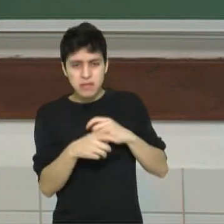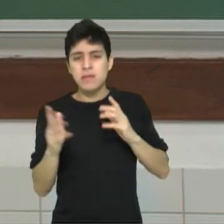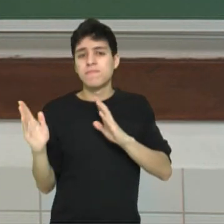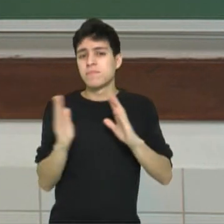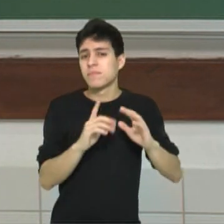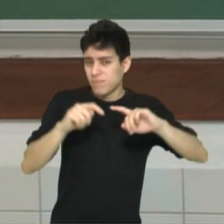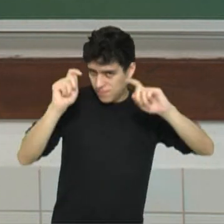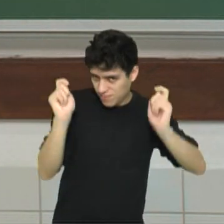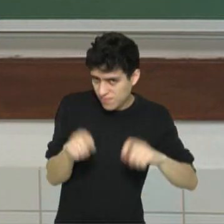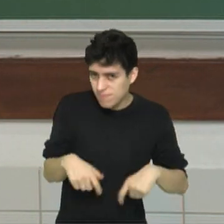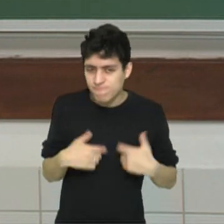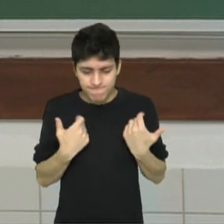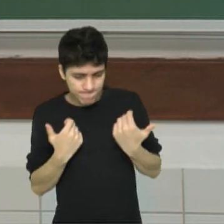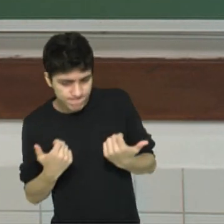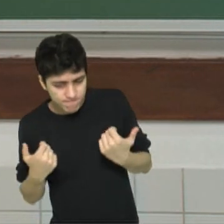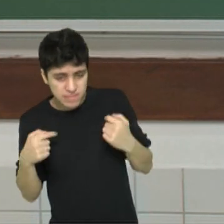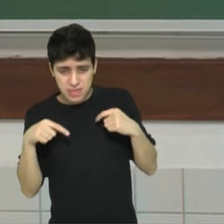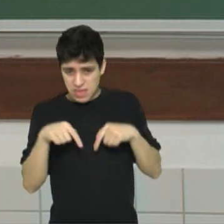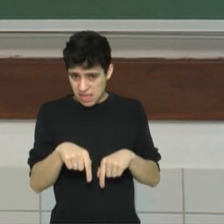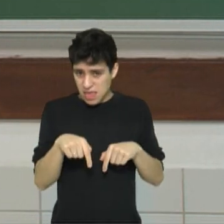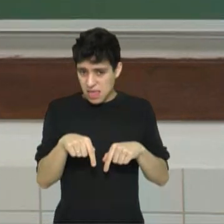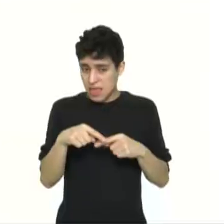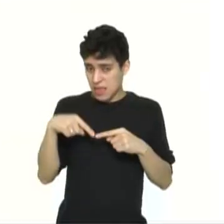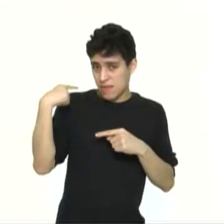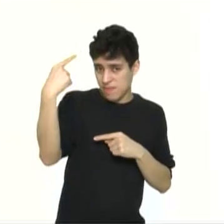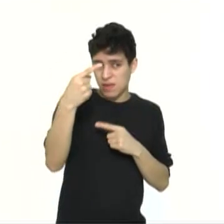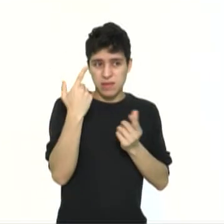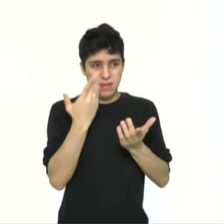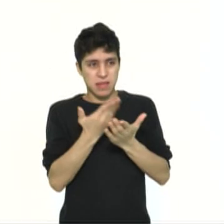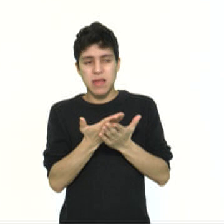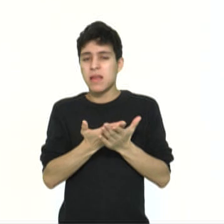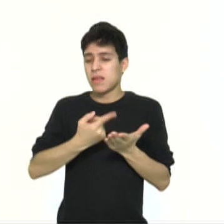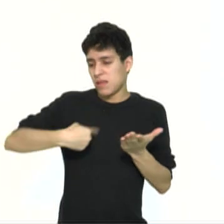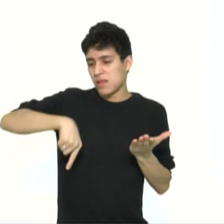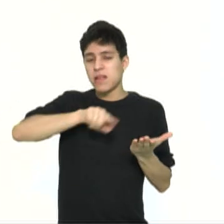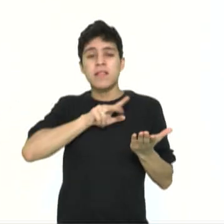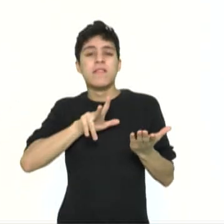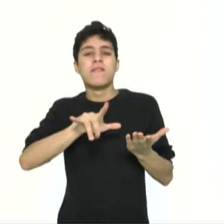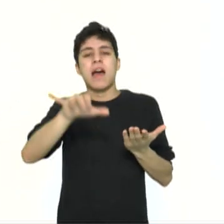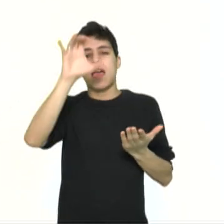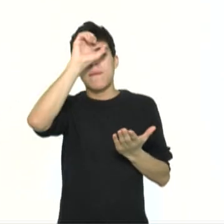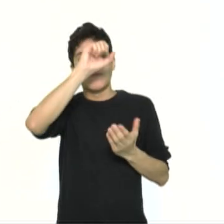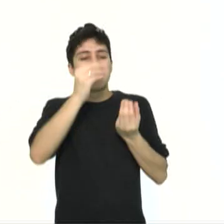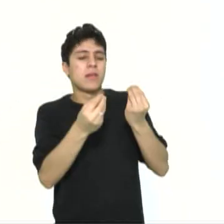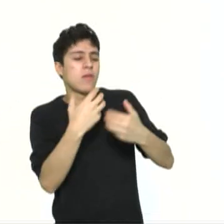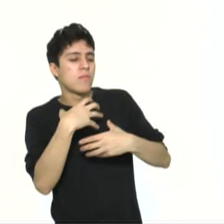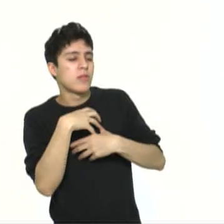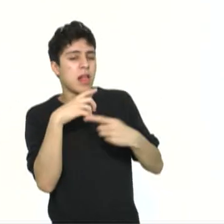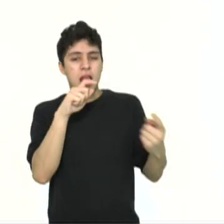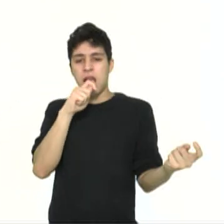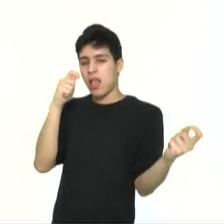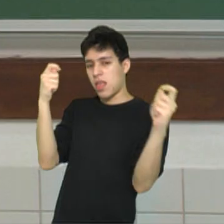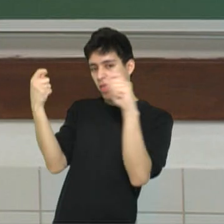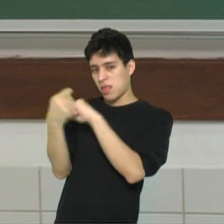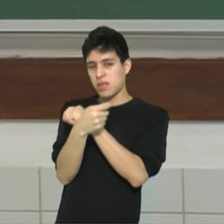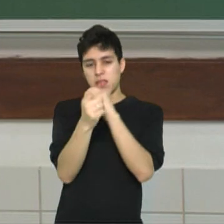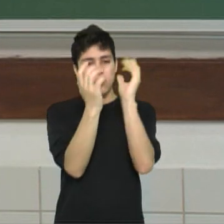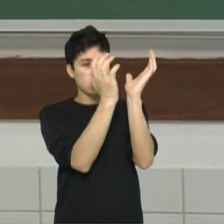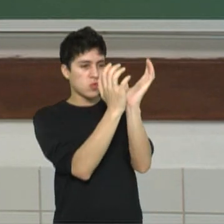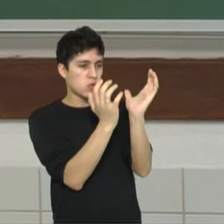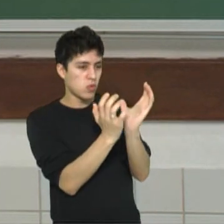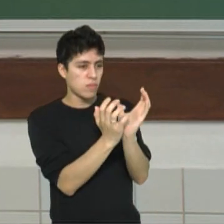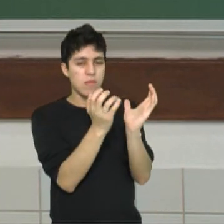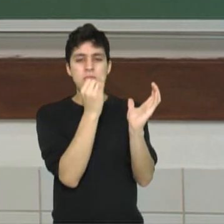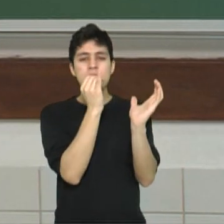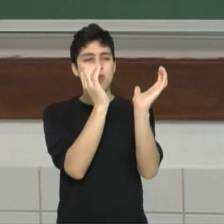possível sim, tá? E na nossa próxima aula nós vamos aprender a fazer essa conversão de unidades de medida,